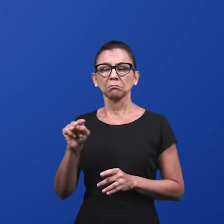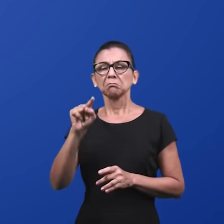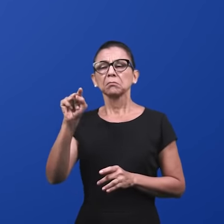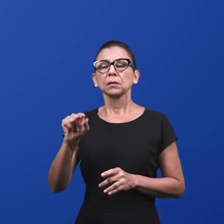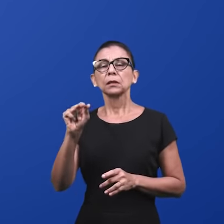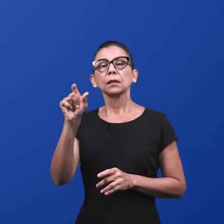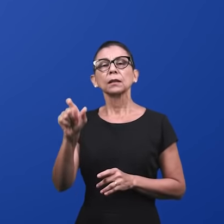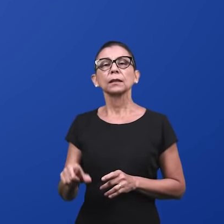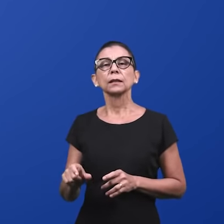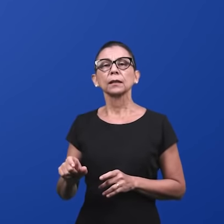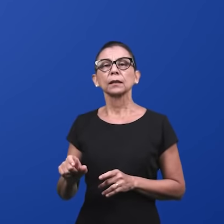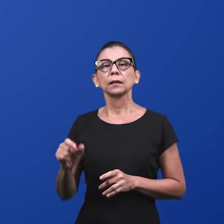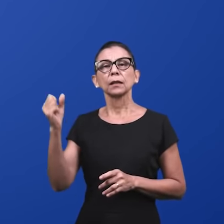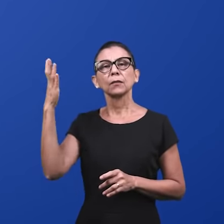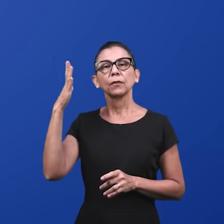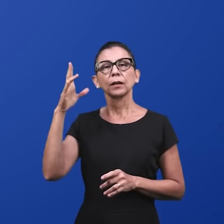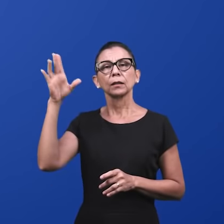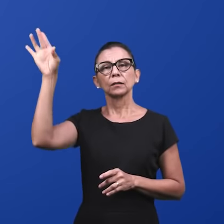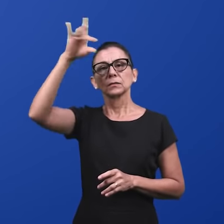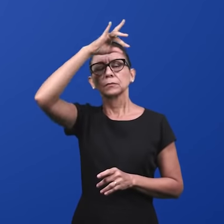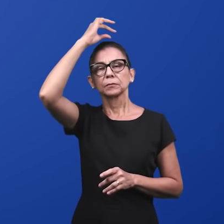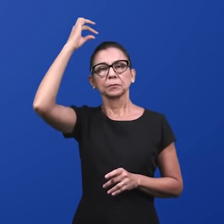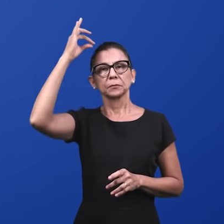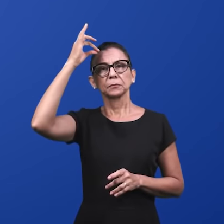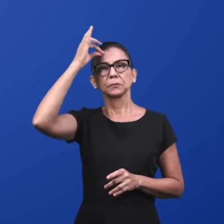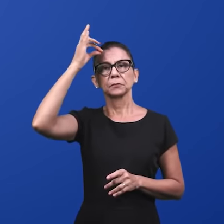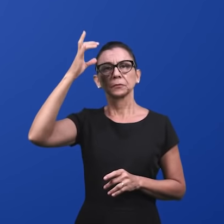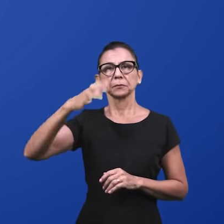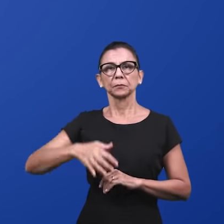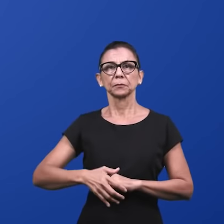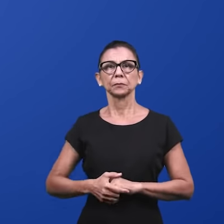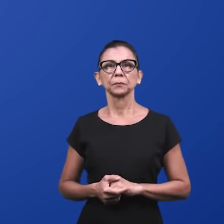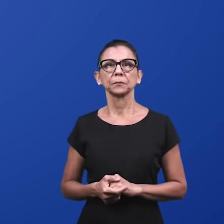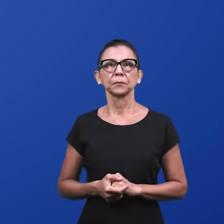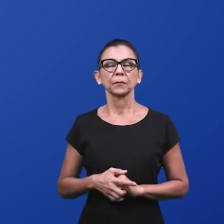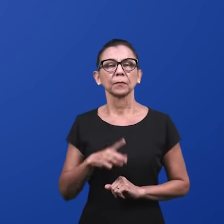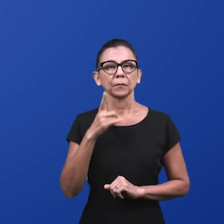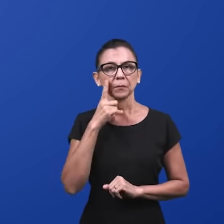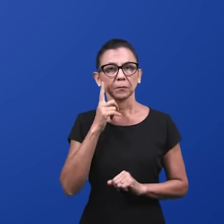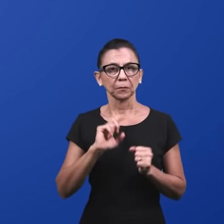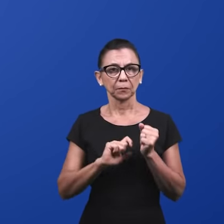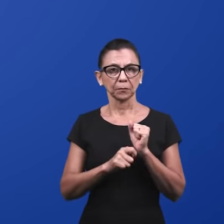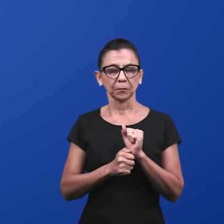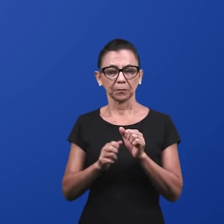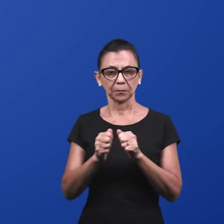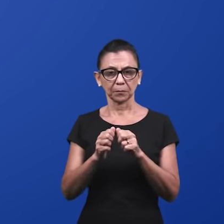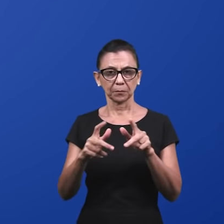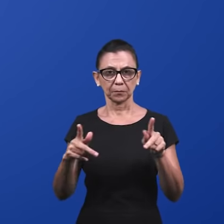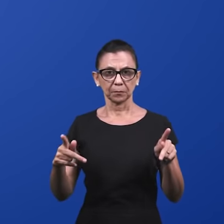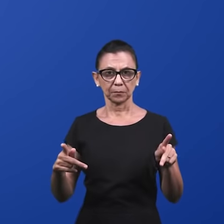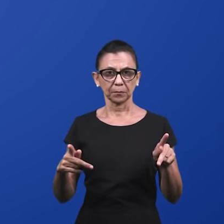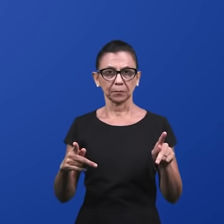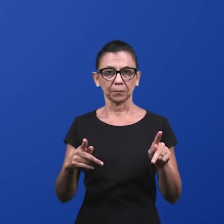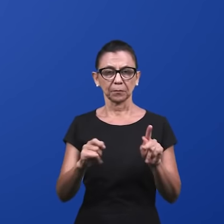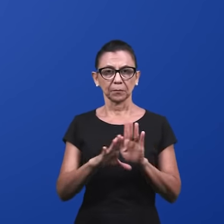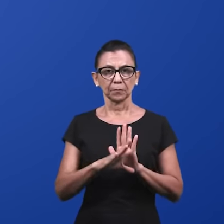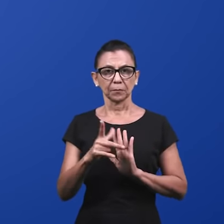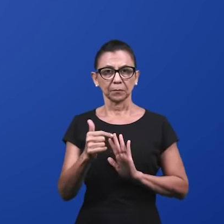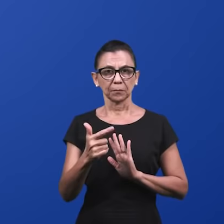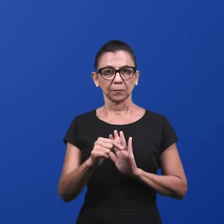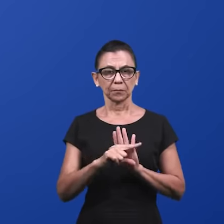E nós podemos ver na palavra de Deus qual é este mistério. Apocalipse